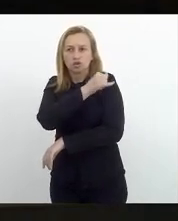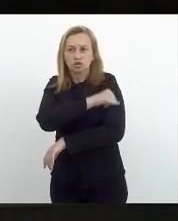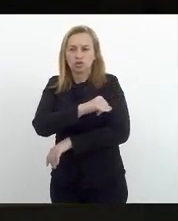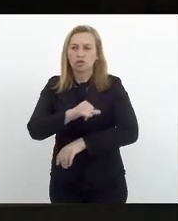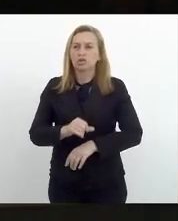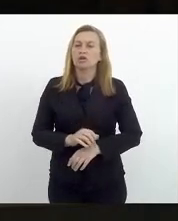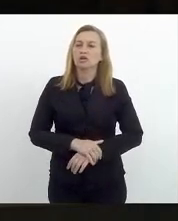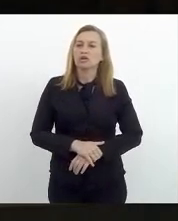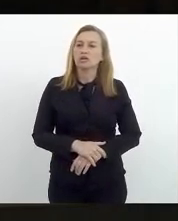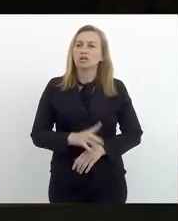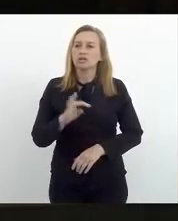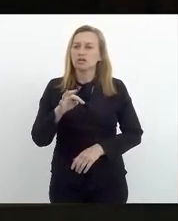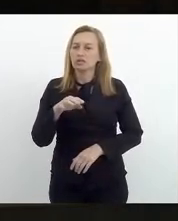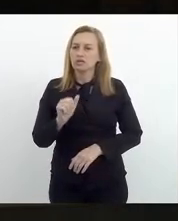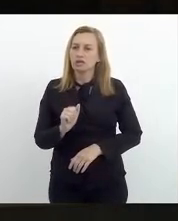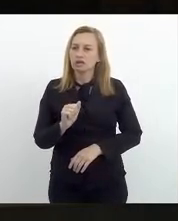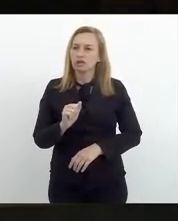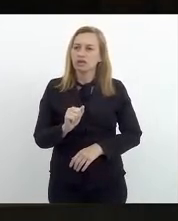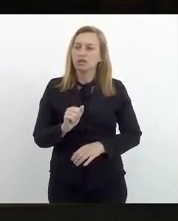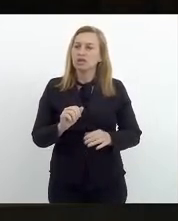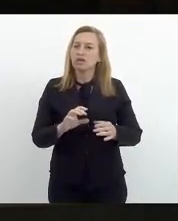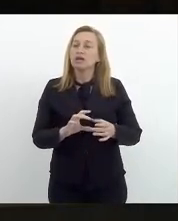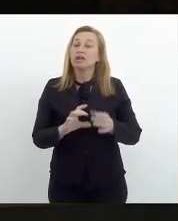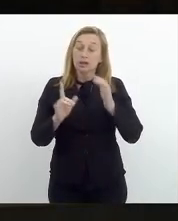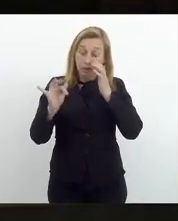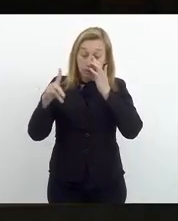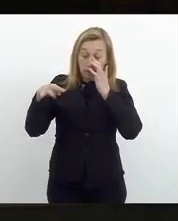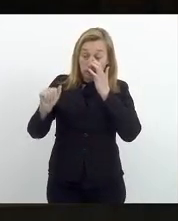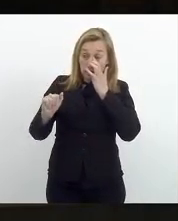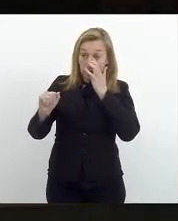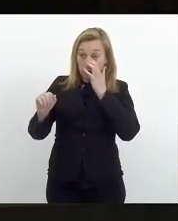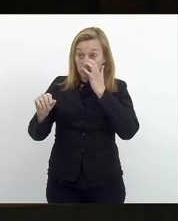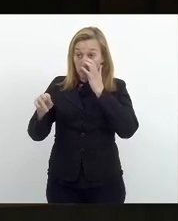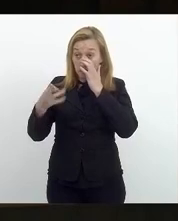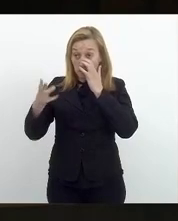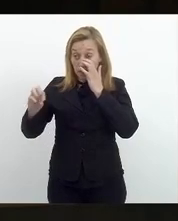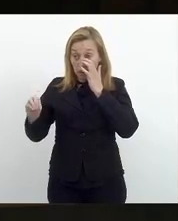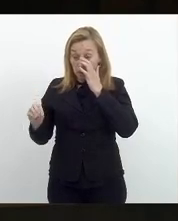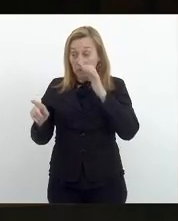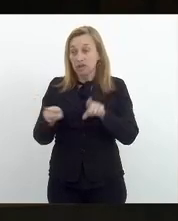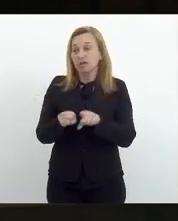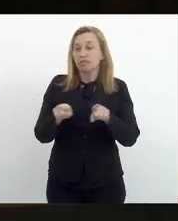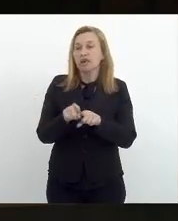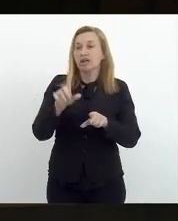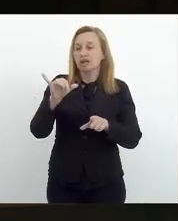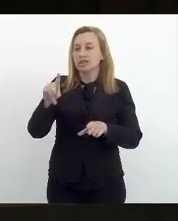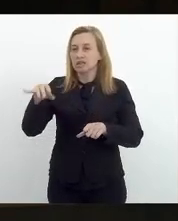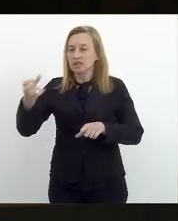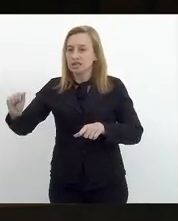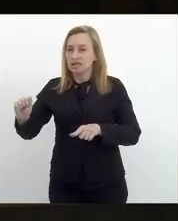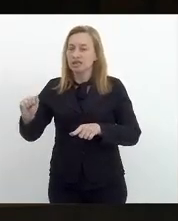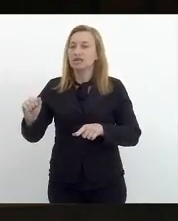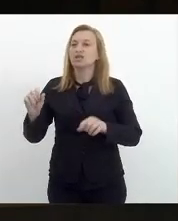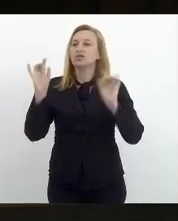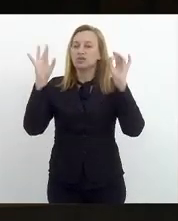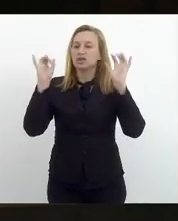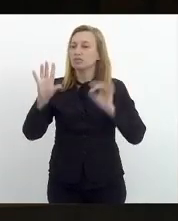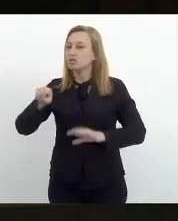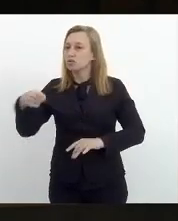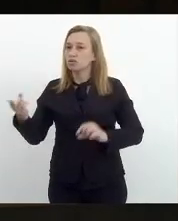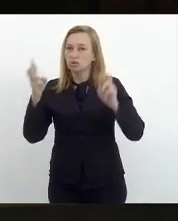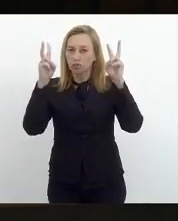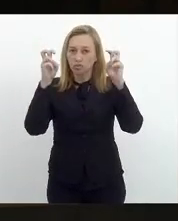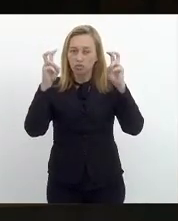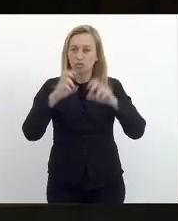Veda conversão em pecúnia de licença-prêmio e e dá licença especial e dá outras providências